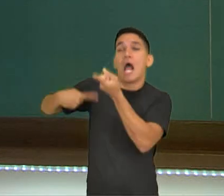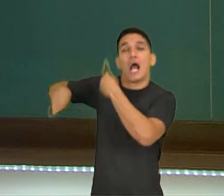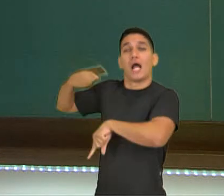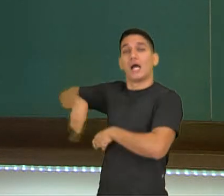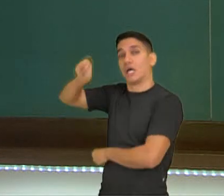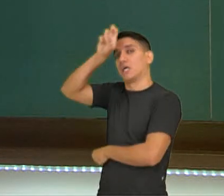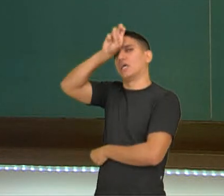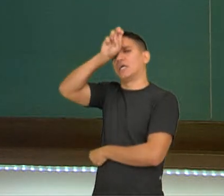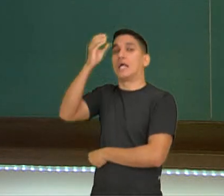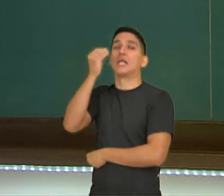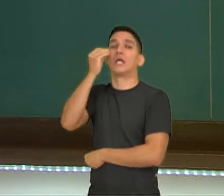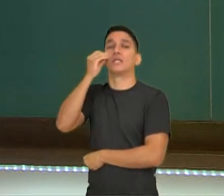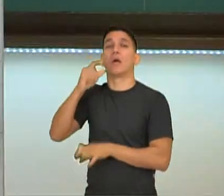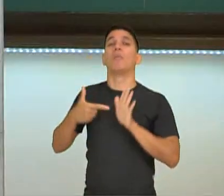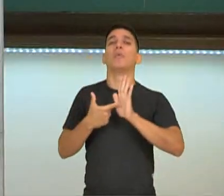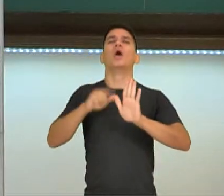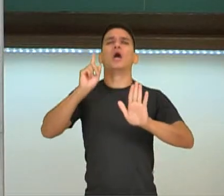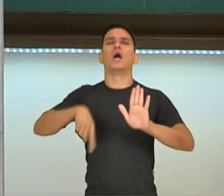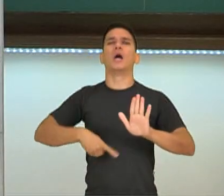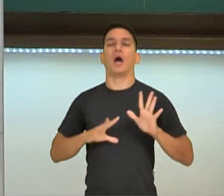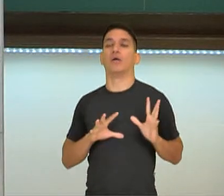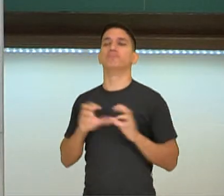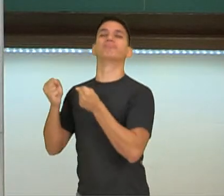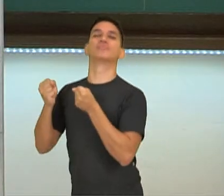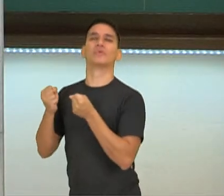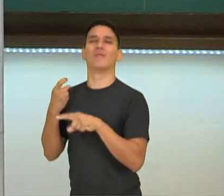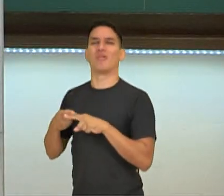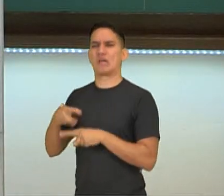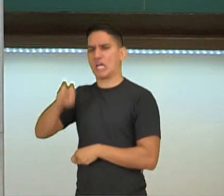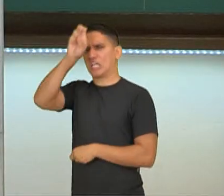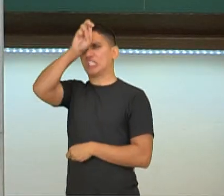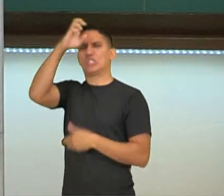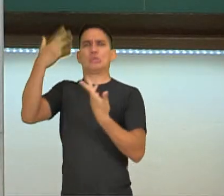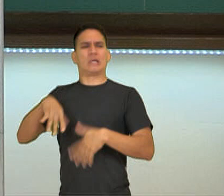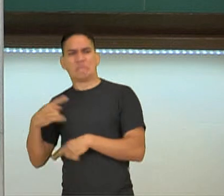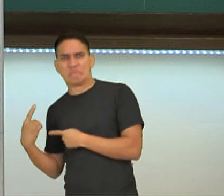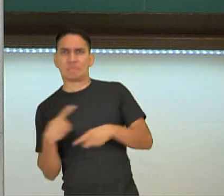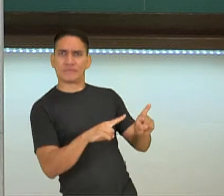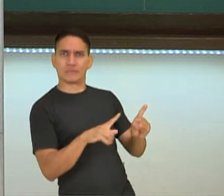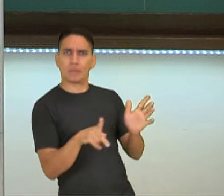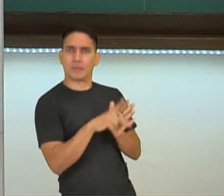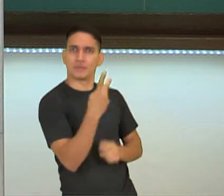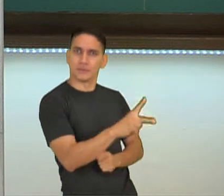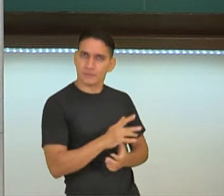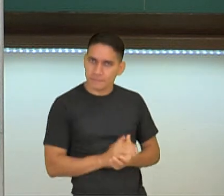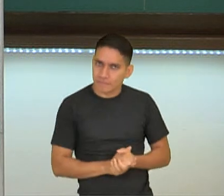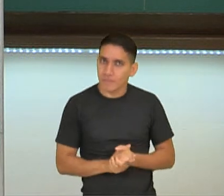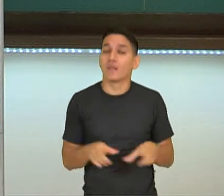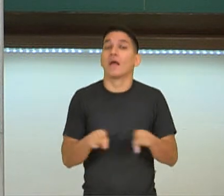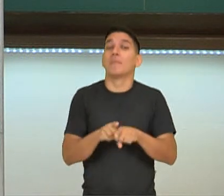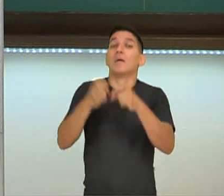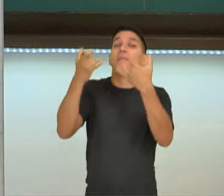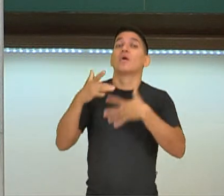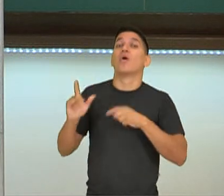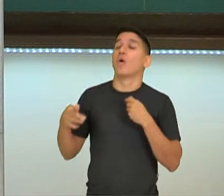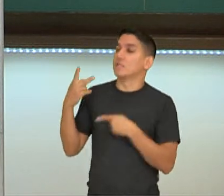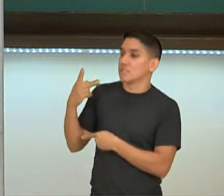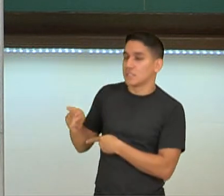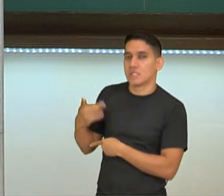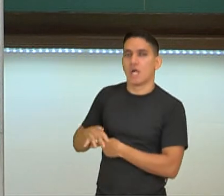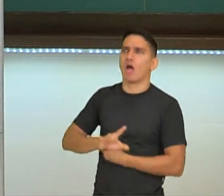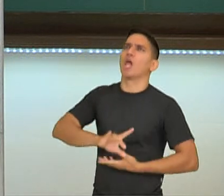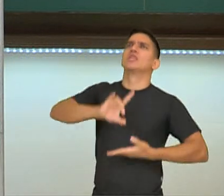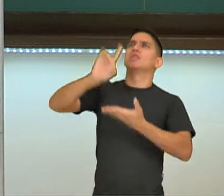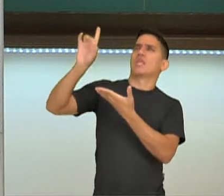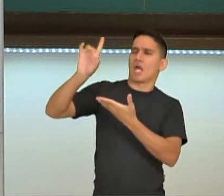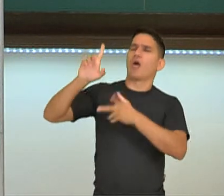para legitimar o poder, né? Para os egípcios não se revoltarem contra o próprio governo deles. Falaram que eles eram ancestrais dos deuses,